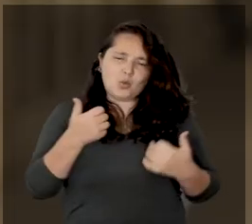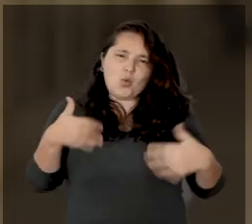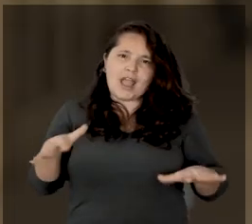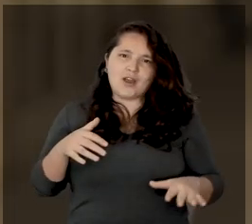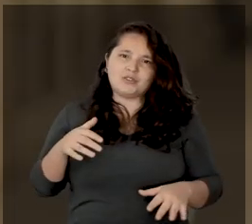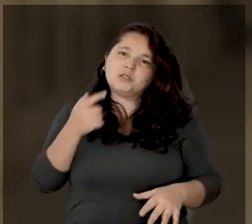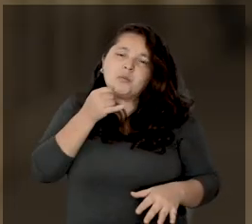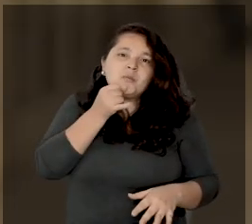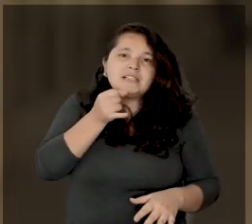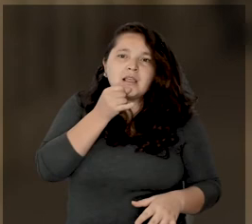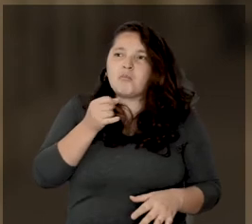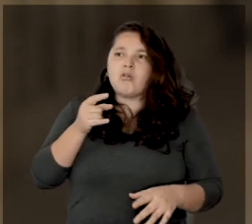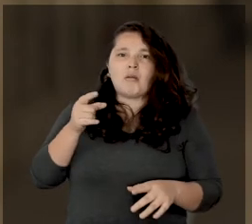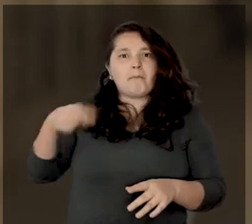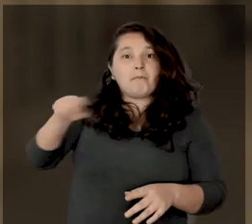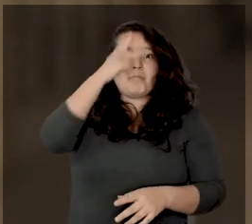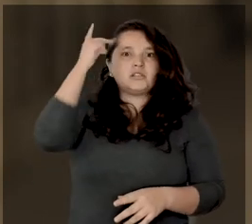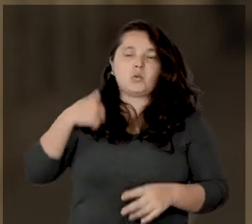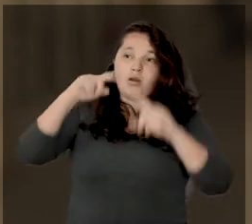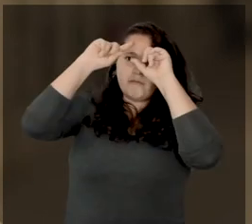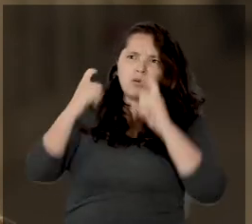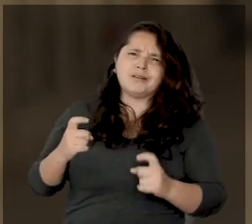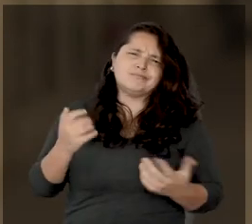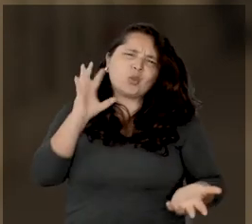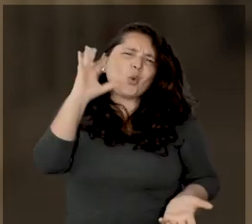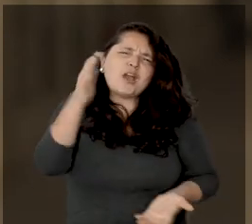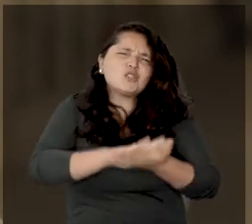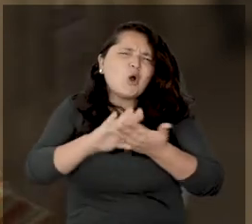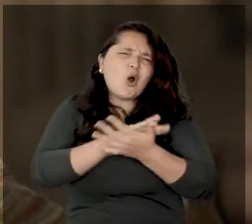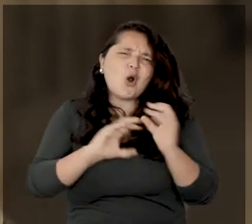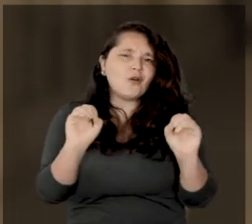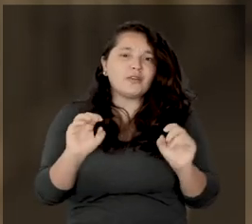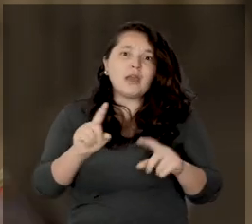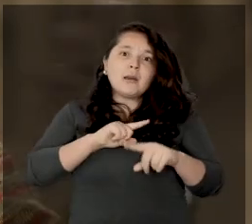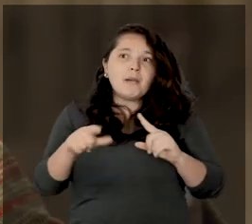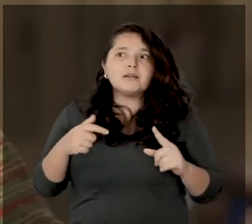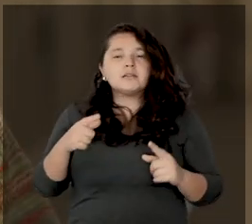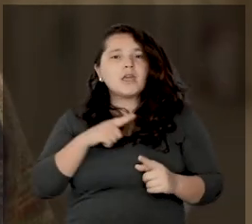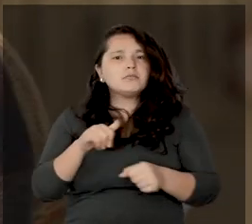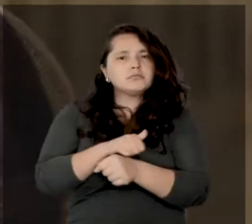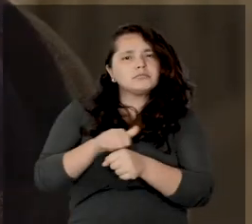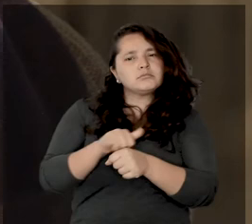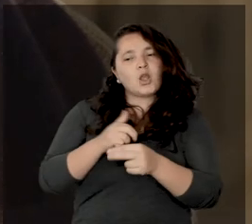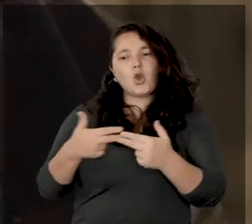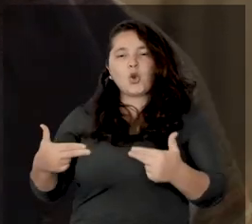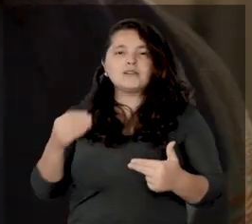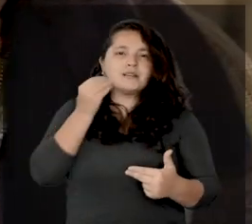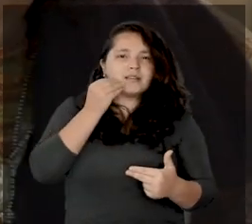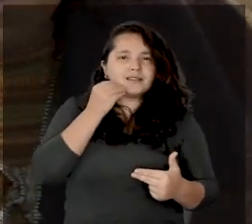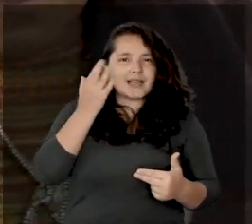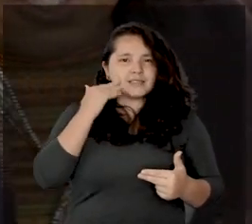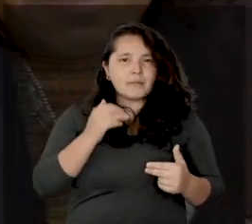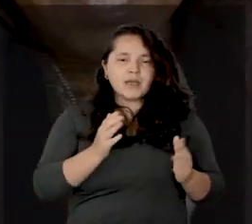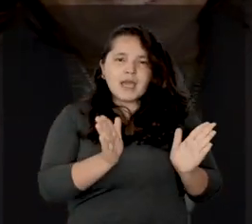Né? A gente não vai exatamente desarmar todas essas caixinhas, elas já estão aí, a gente só vai, talvez... né, pintar elas de